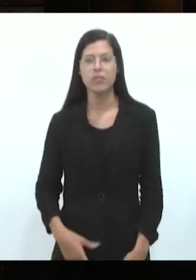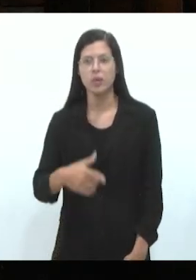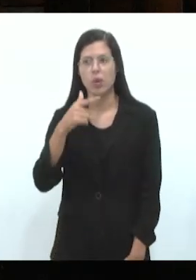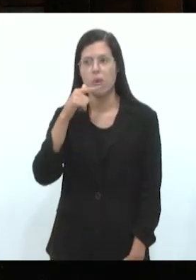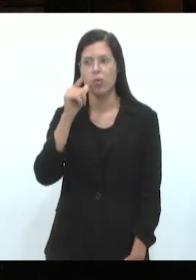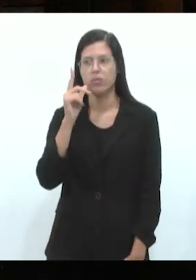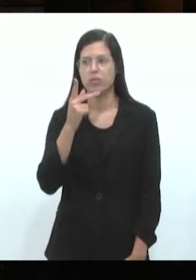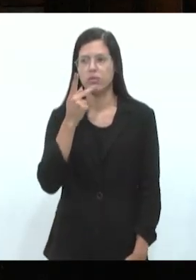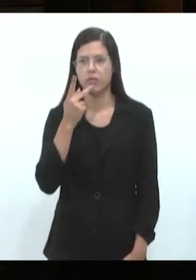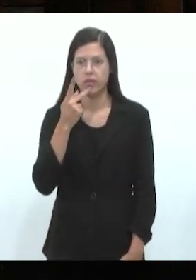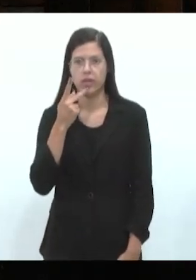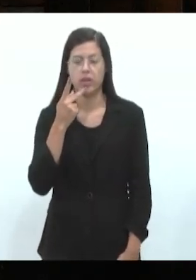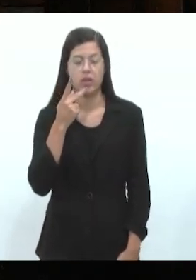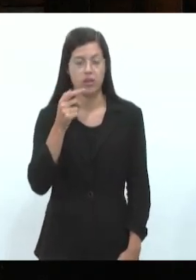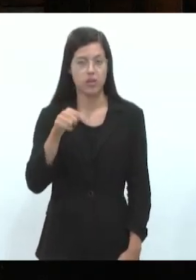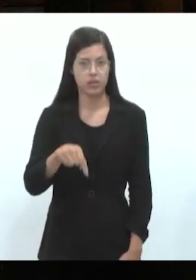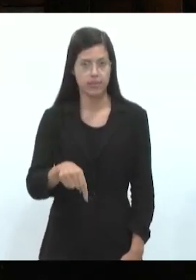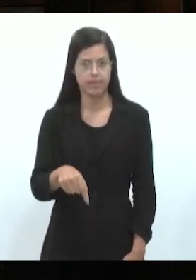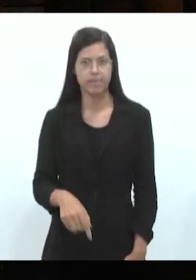que